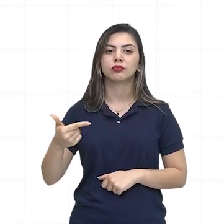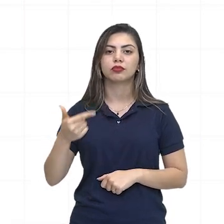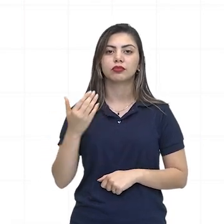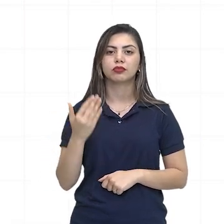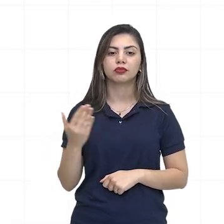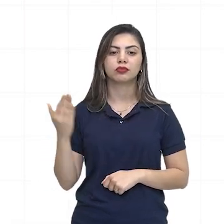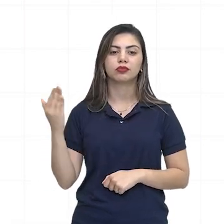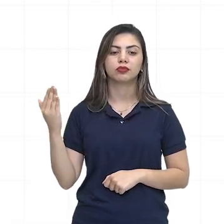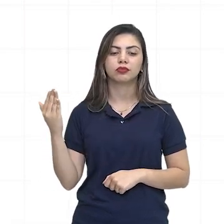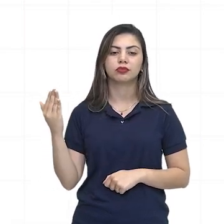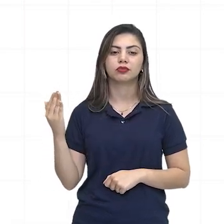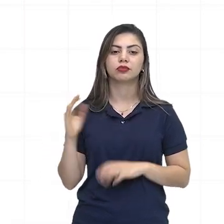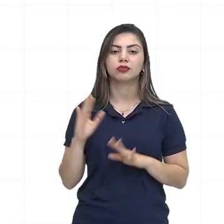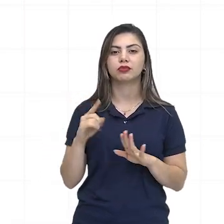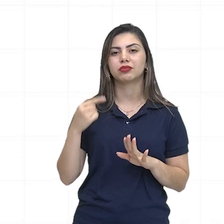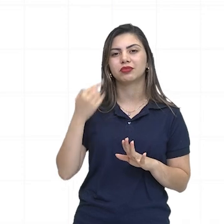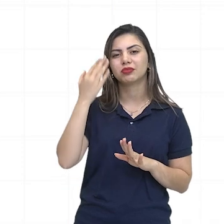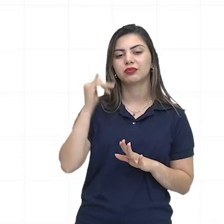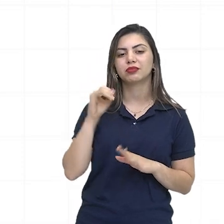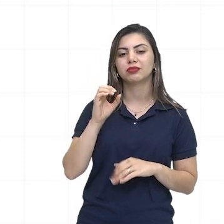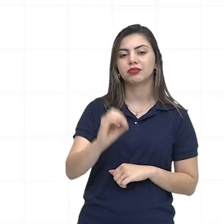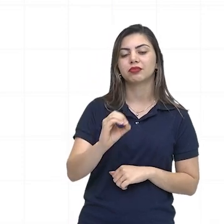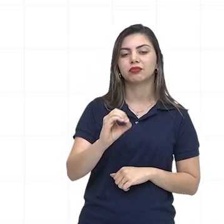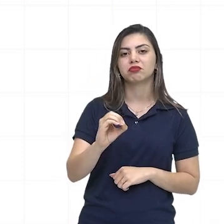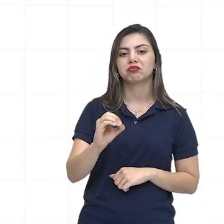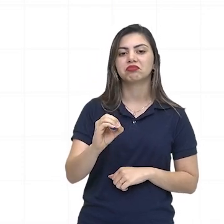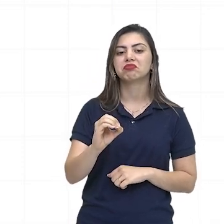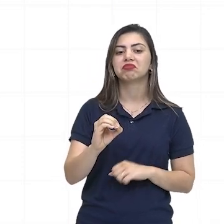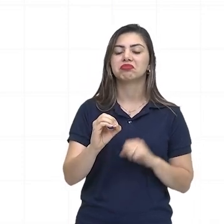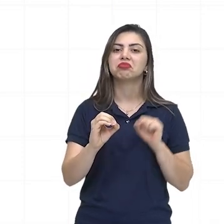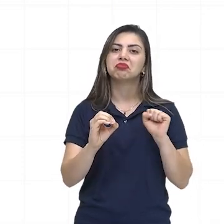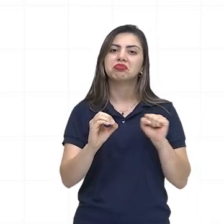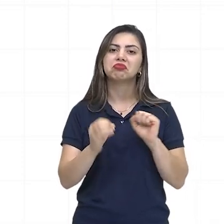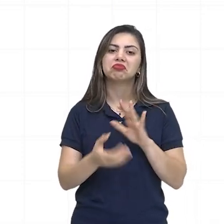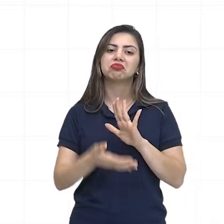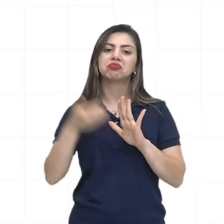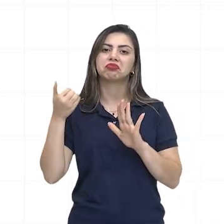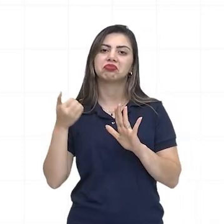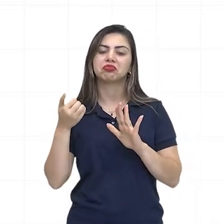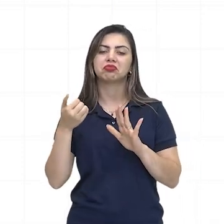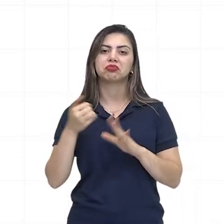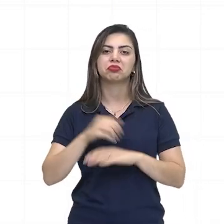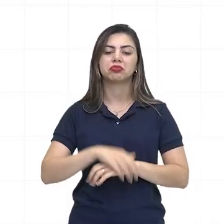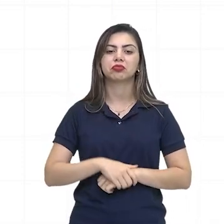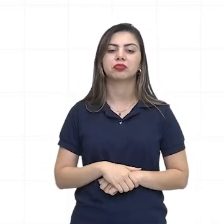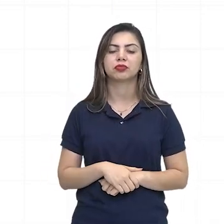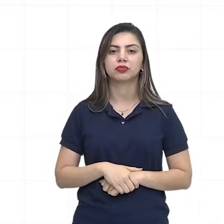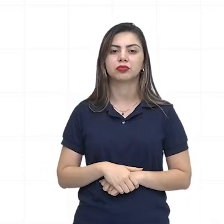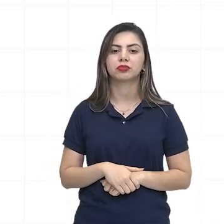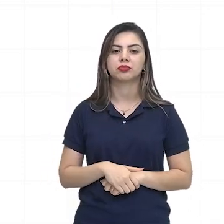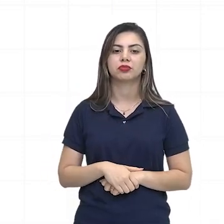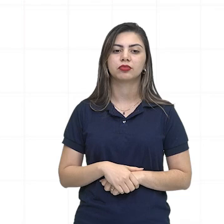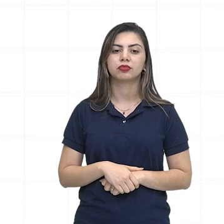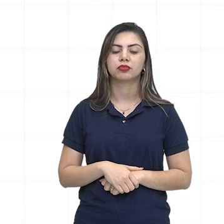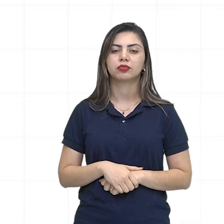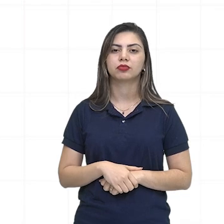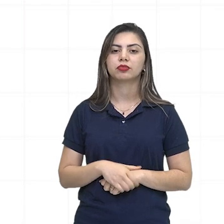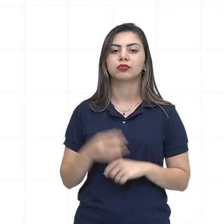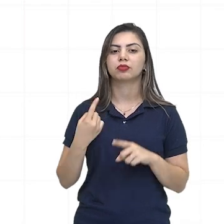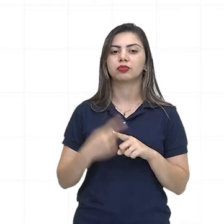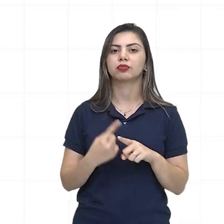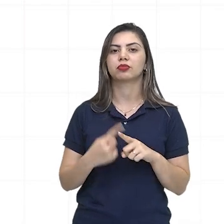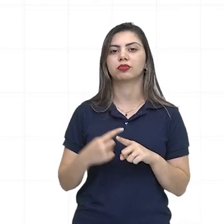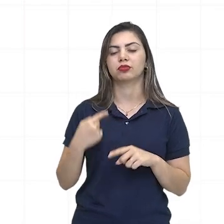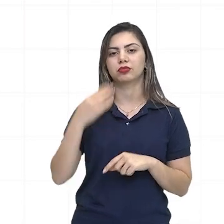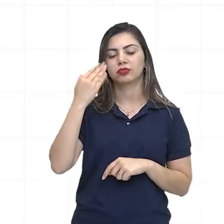0,12. Porém, esse zero, ele não vai fazer falta aqui, porque agora, como ele